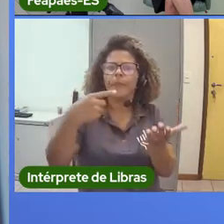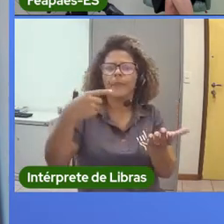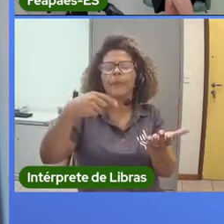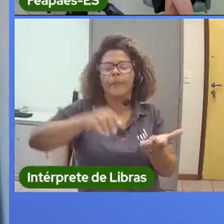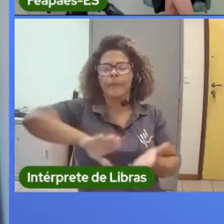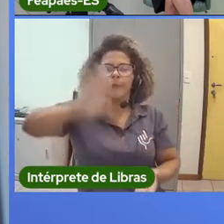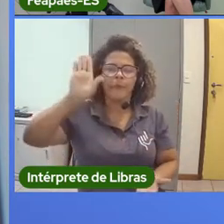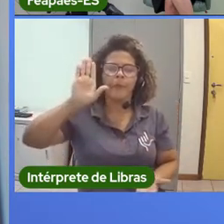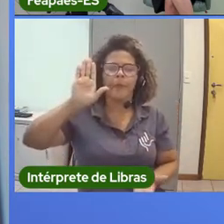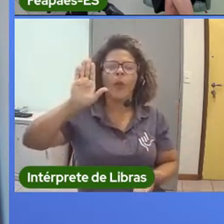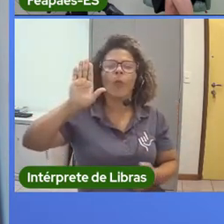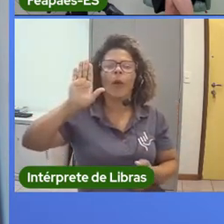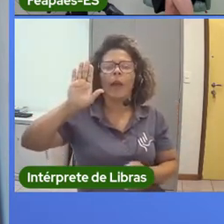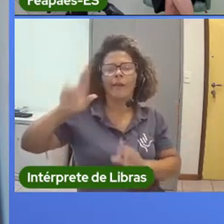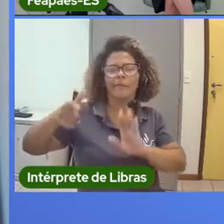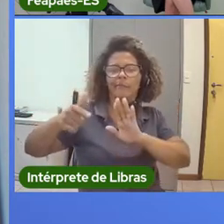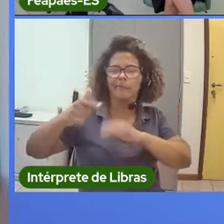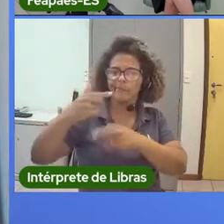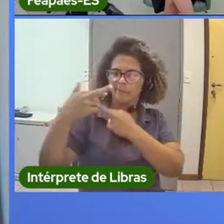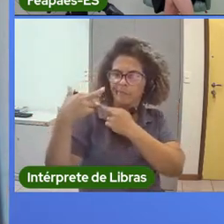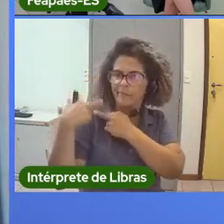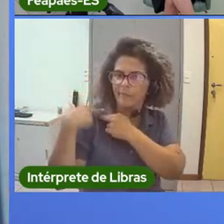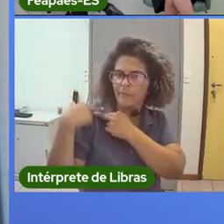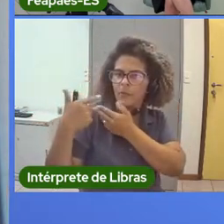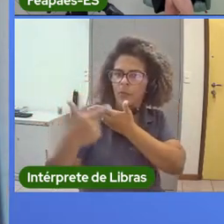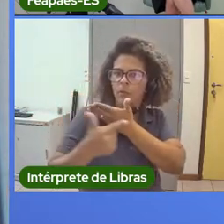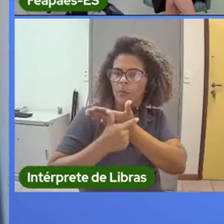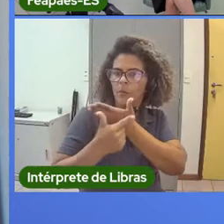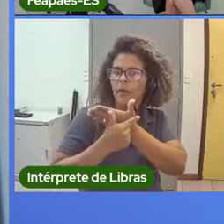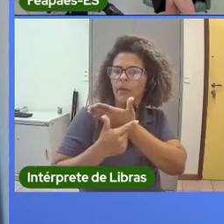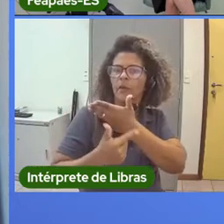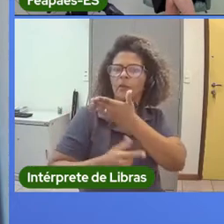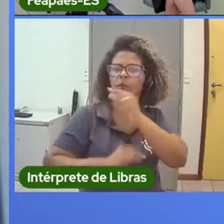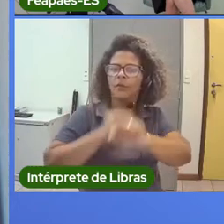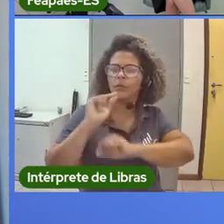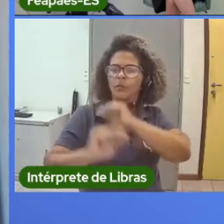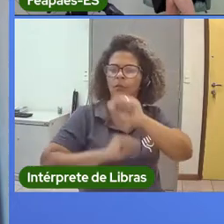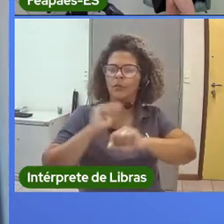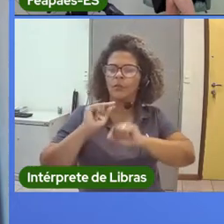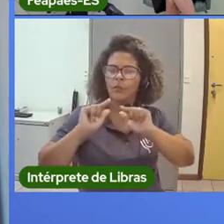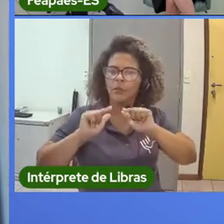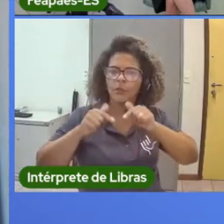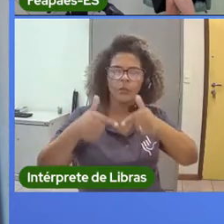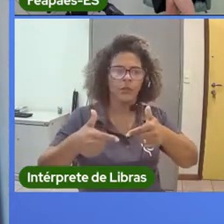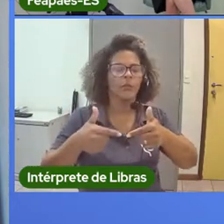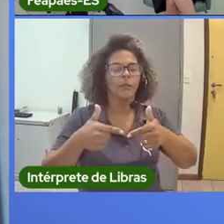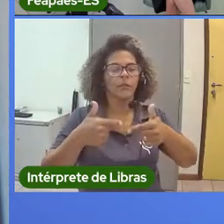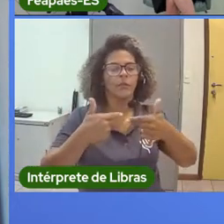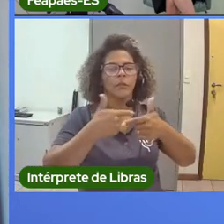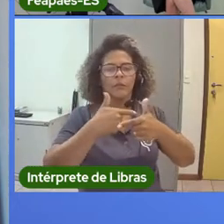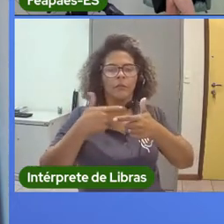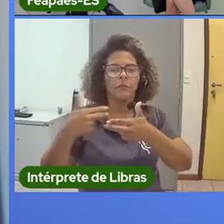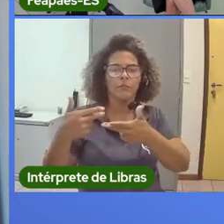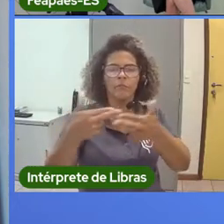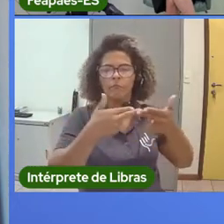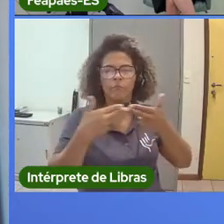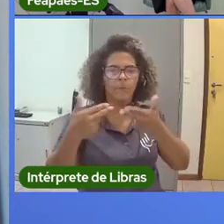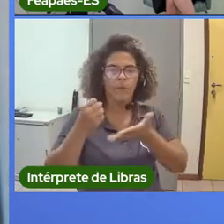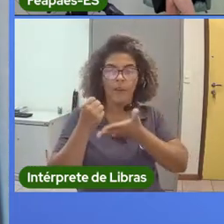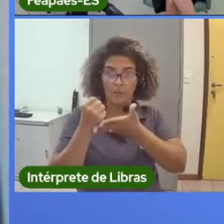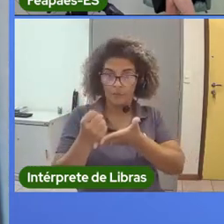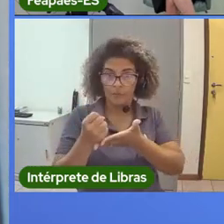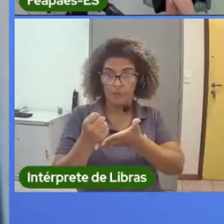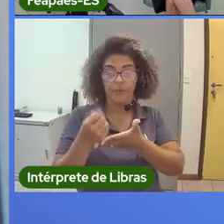sua responsabilidade, a sua atribuição no conjunto de ações que vão favorecer